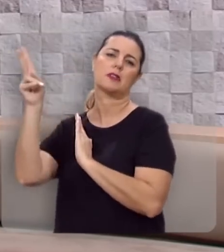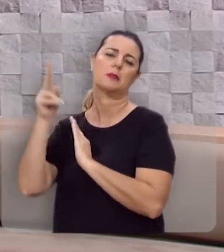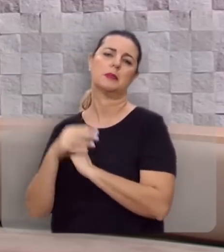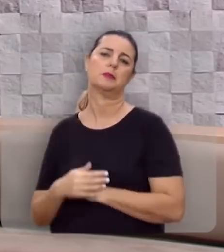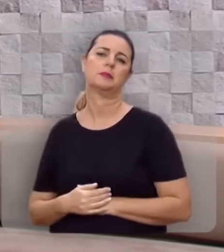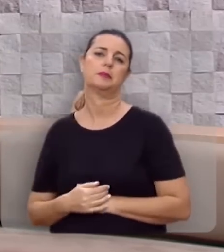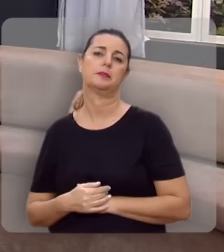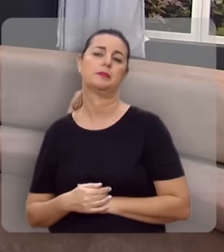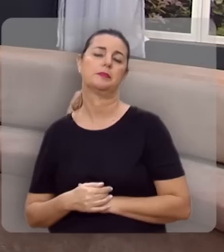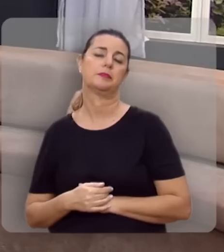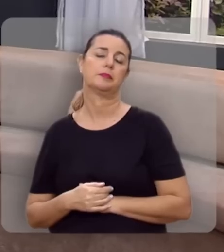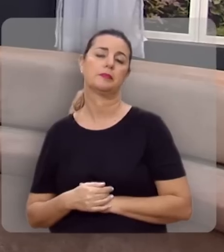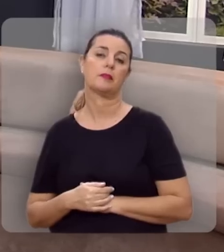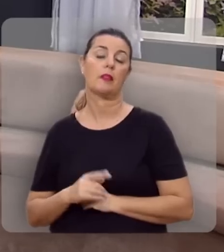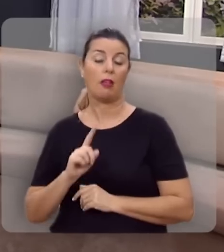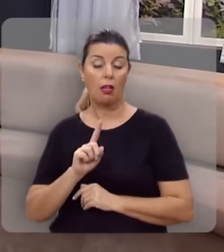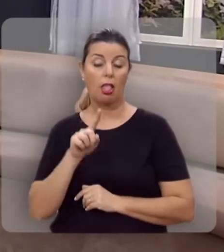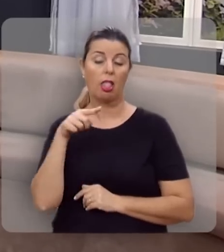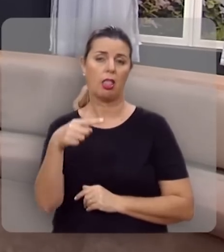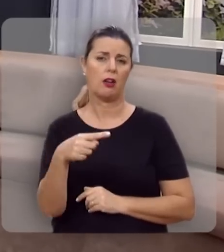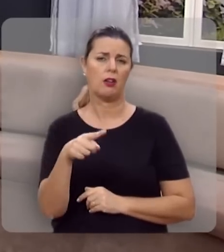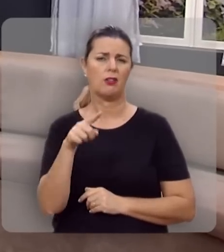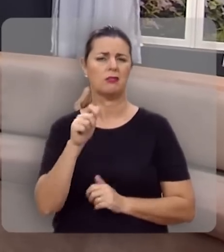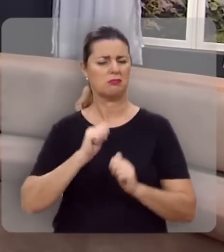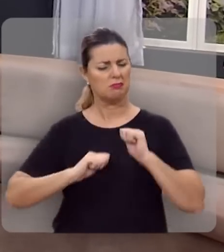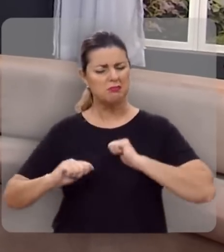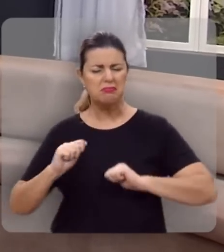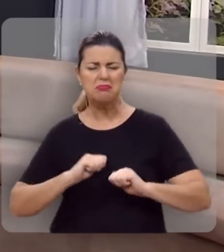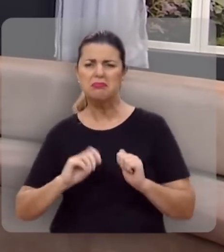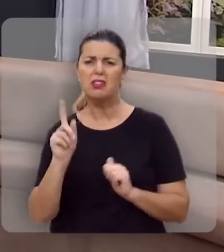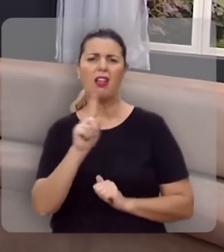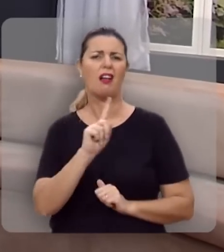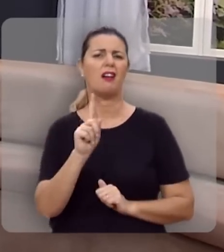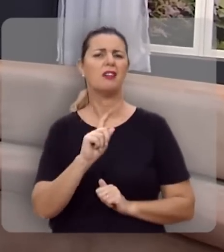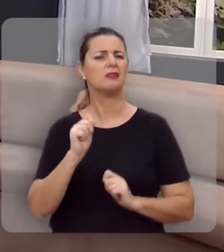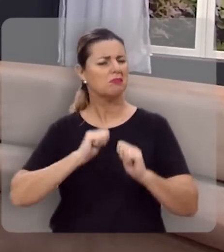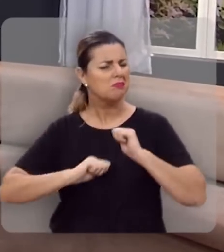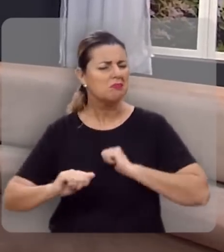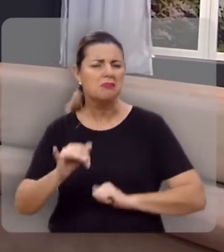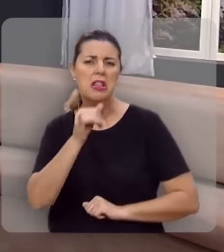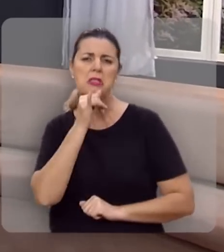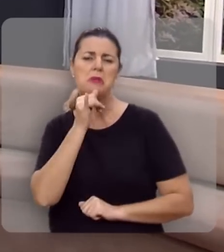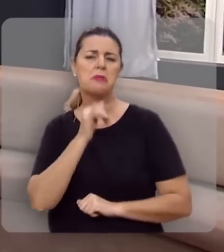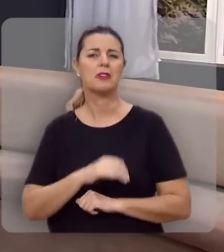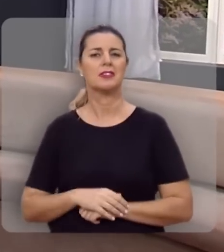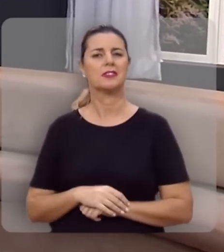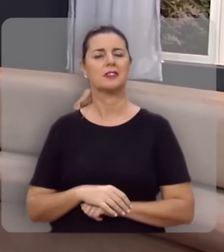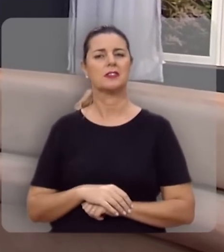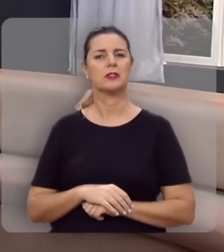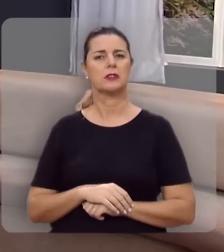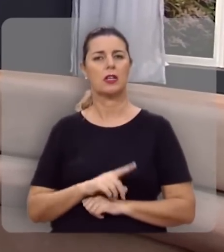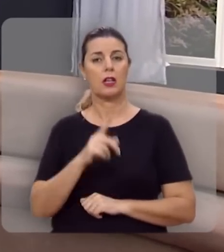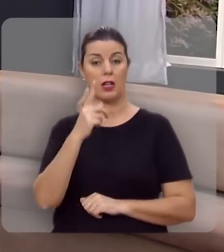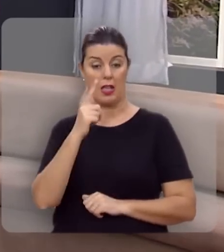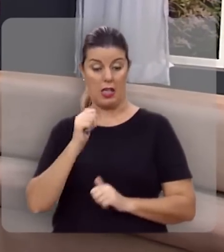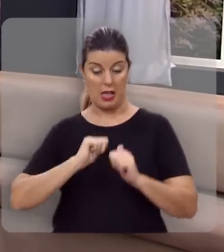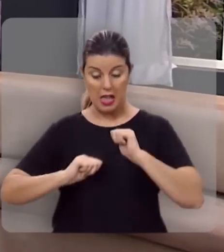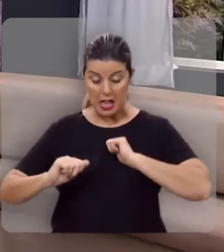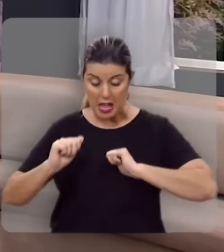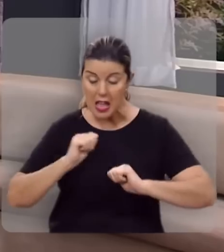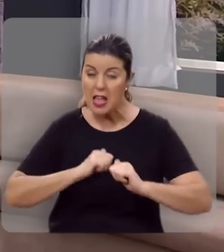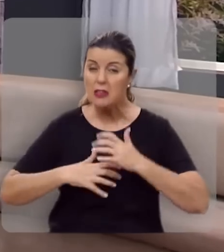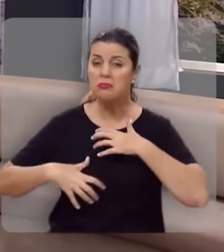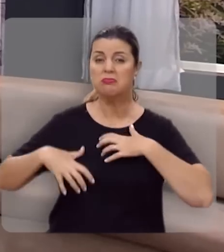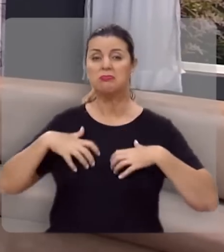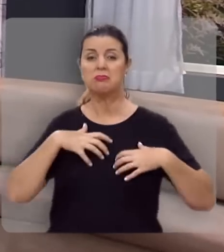sempre. Então, não fique ansioso, não. Não fique ansiosa, não. Põe esse